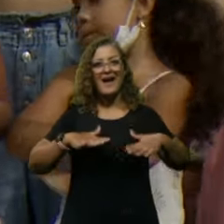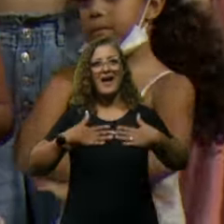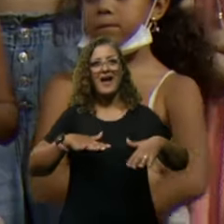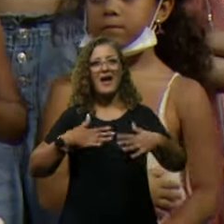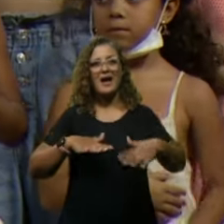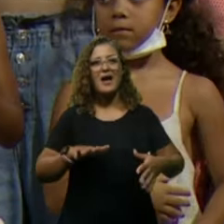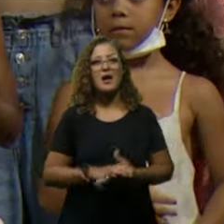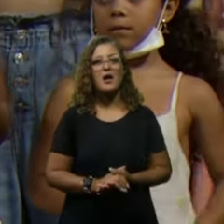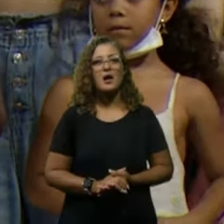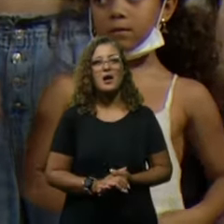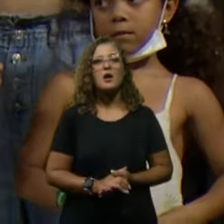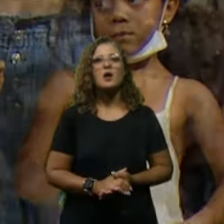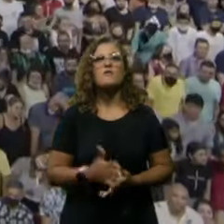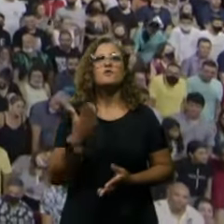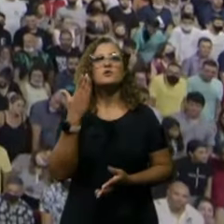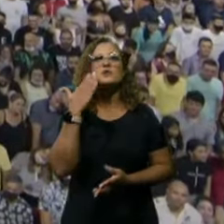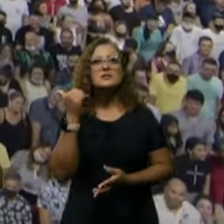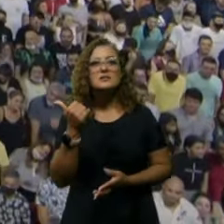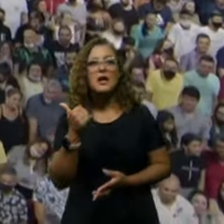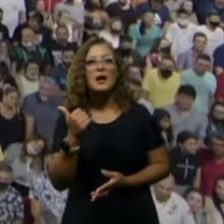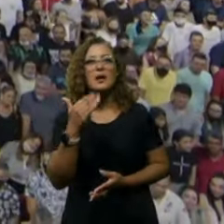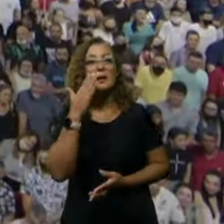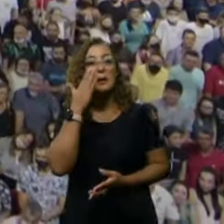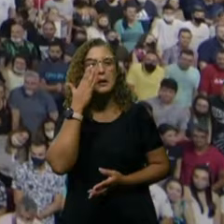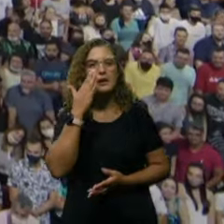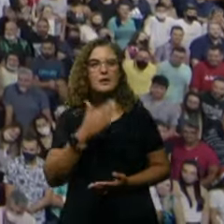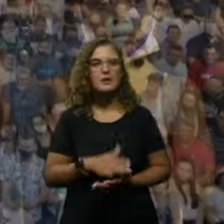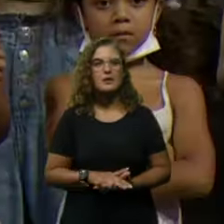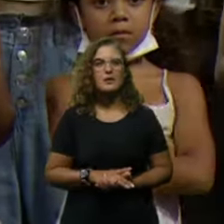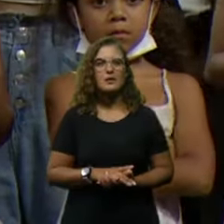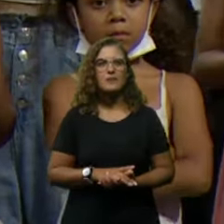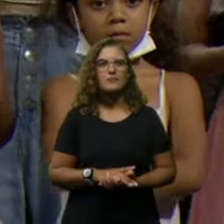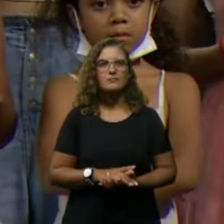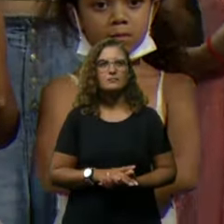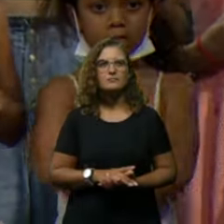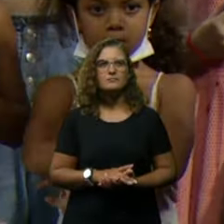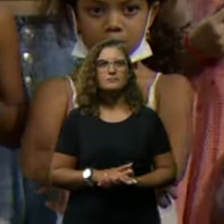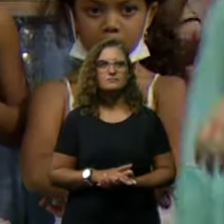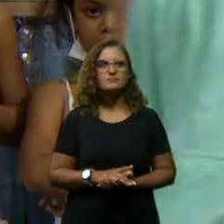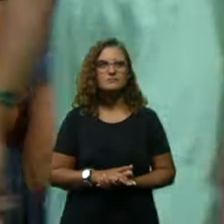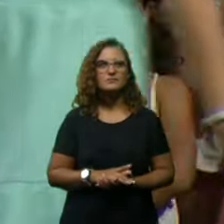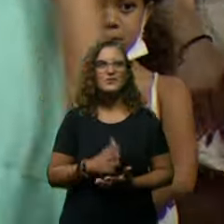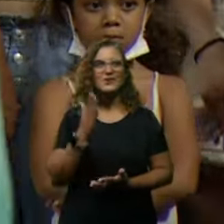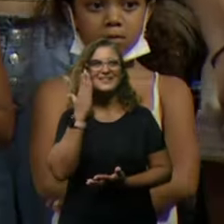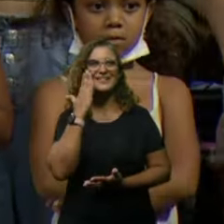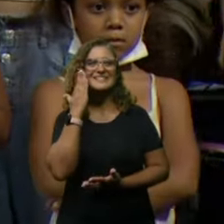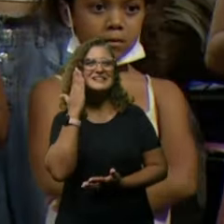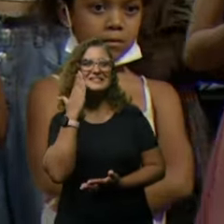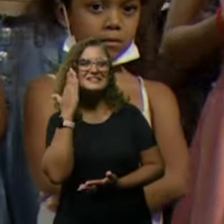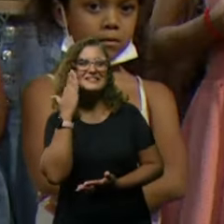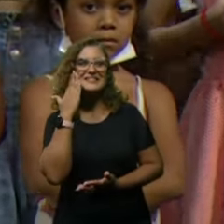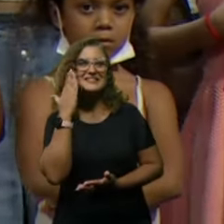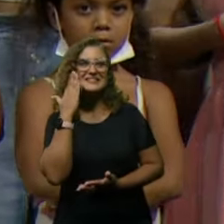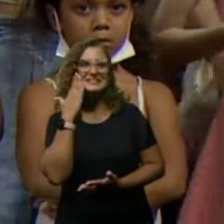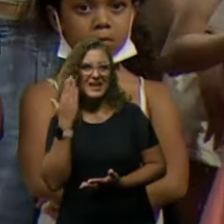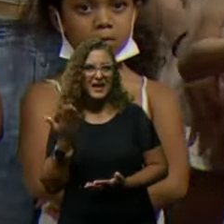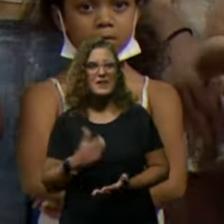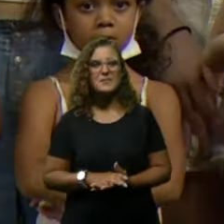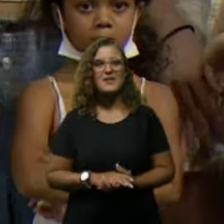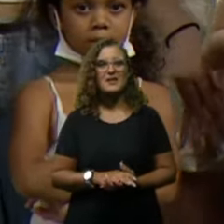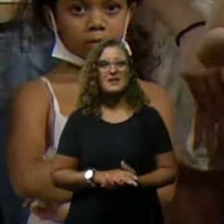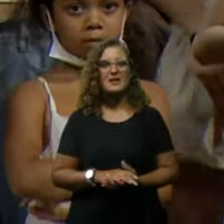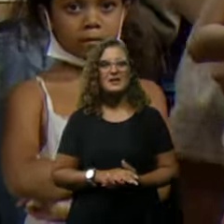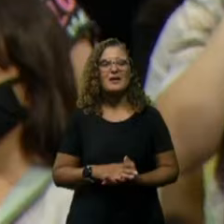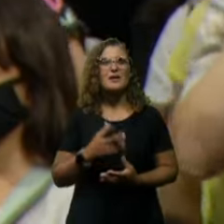de humildade você reconhece que existem um de seu filho perceber não só faz assim ó se você